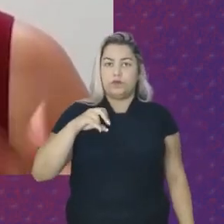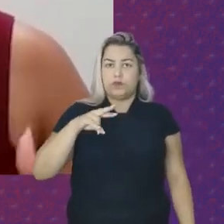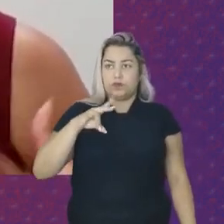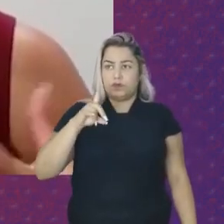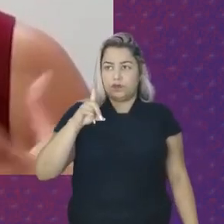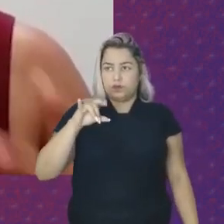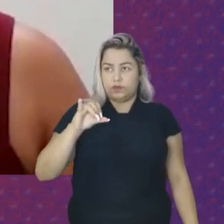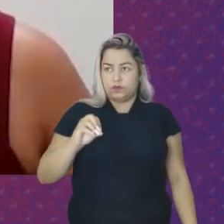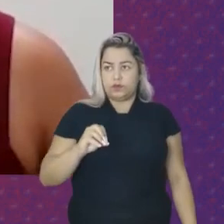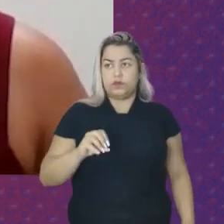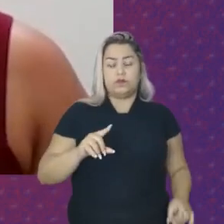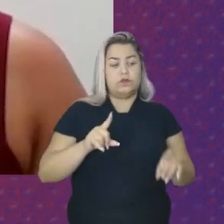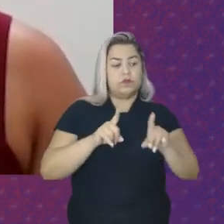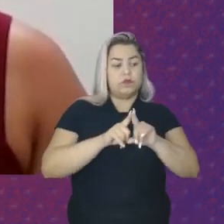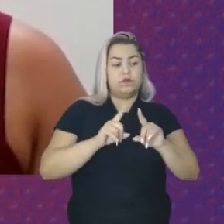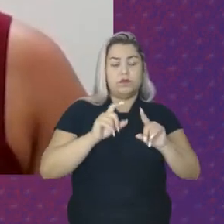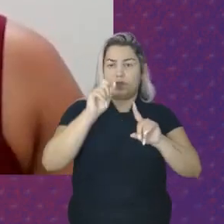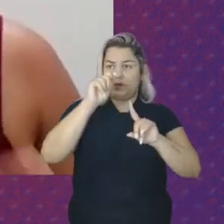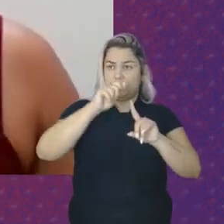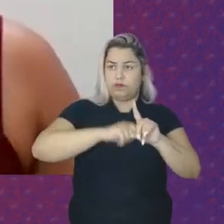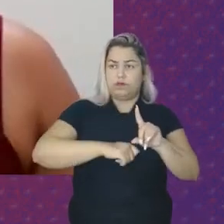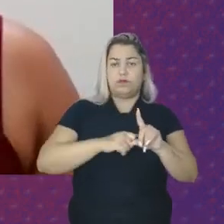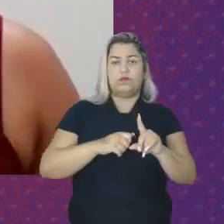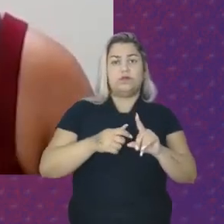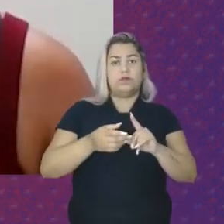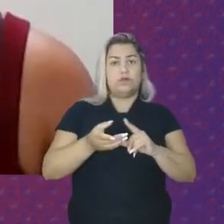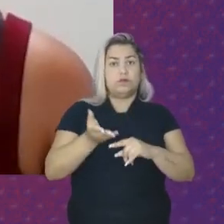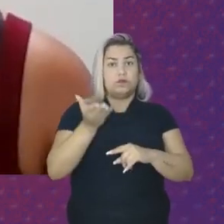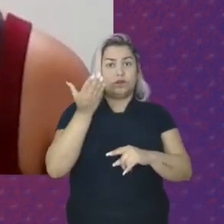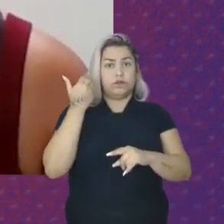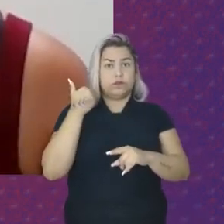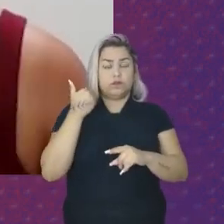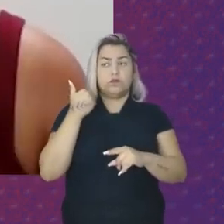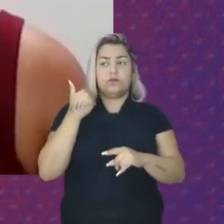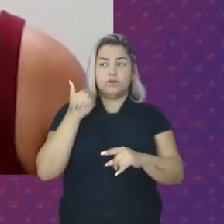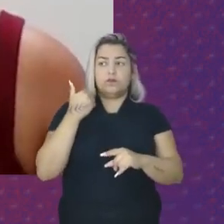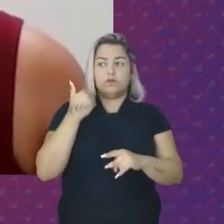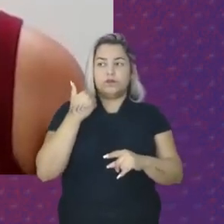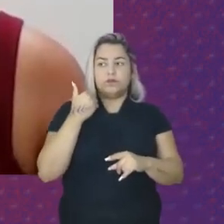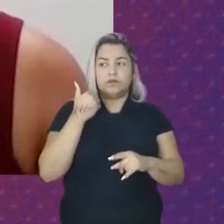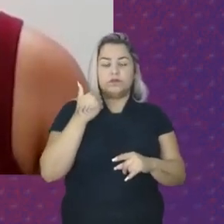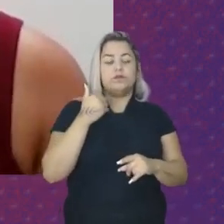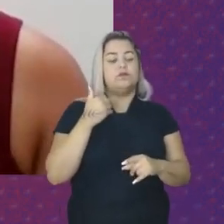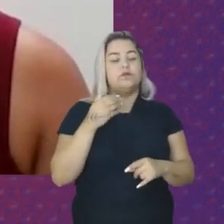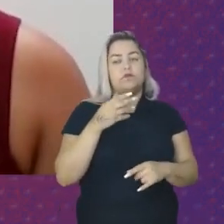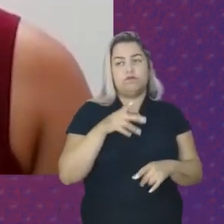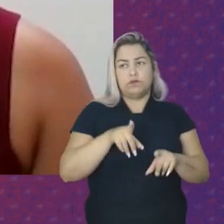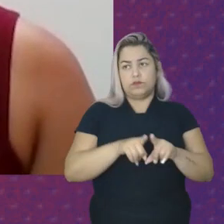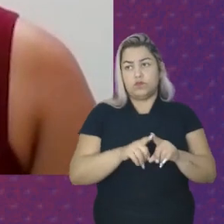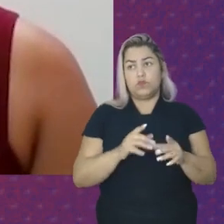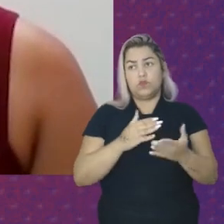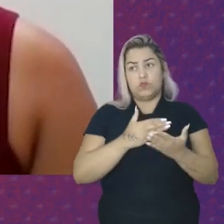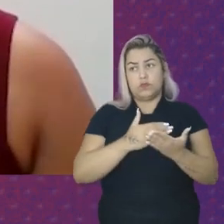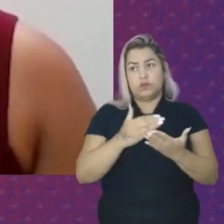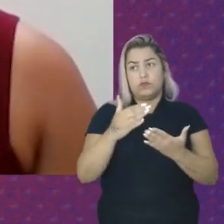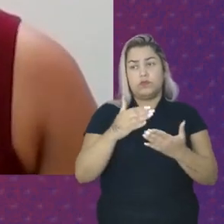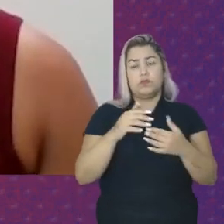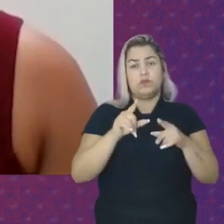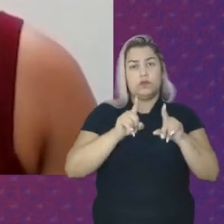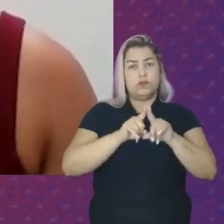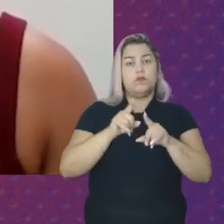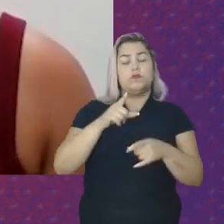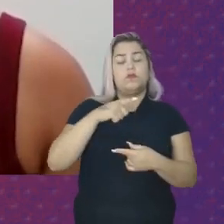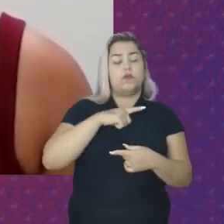porque acho que é nesse mês passado agora, o mês de março, é o mês em que a gente está tendo